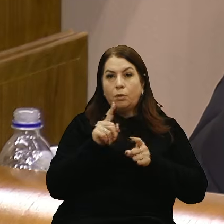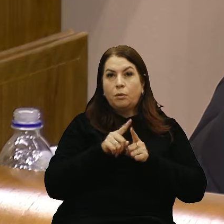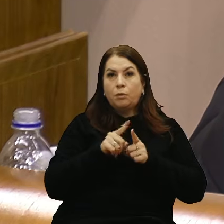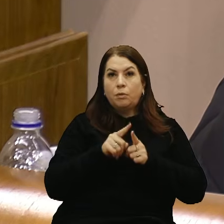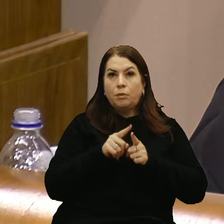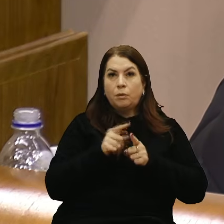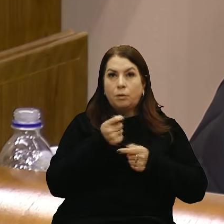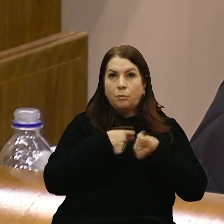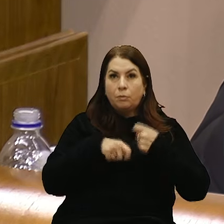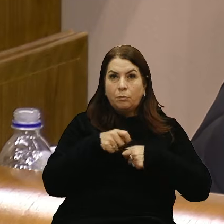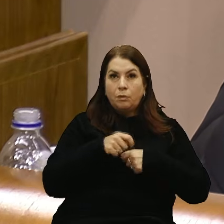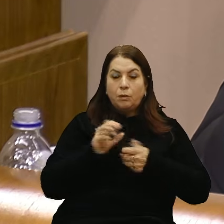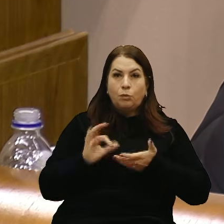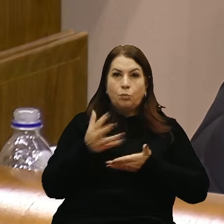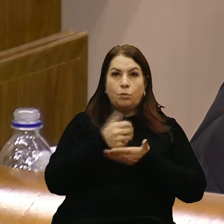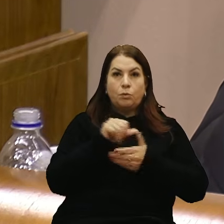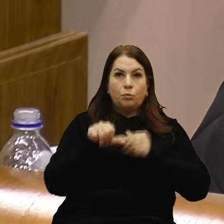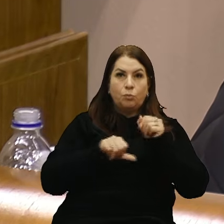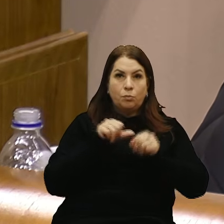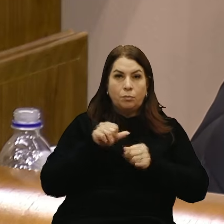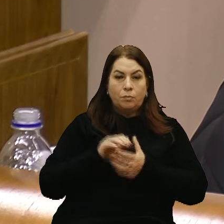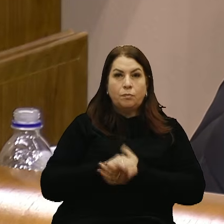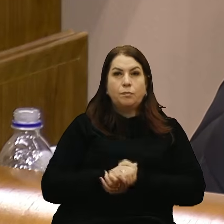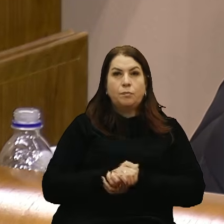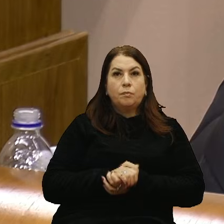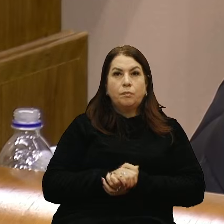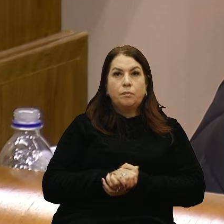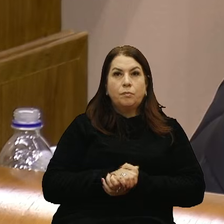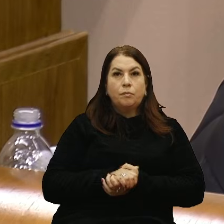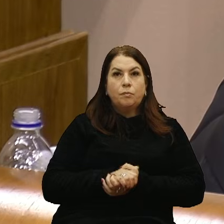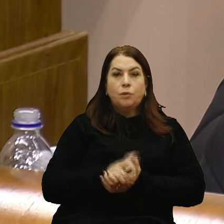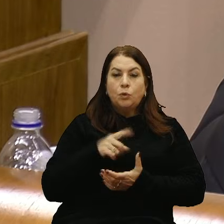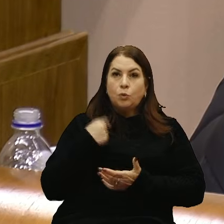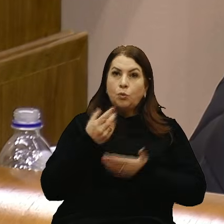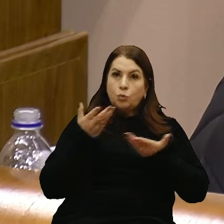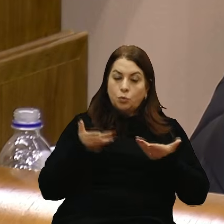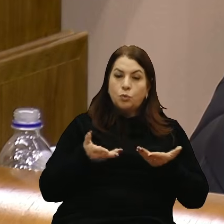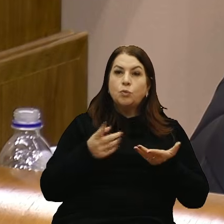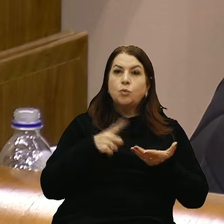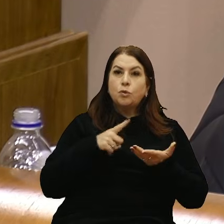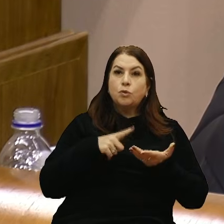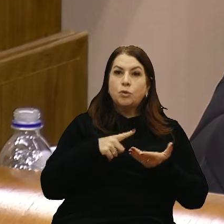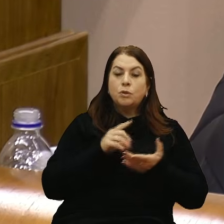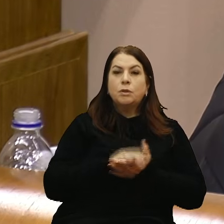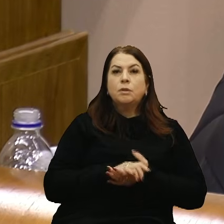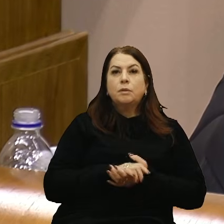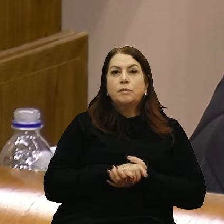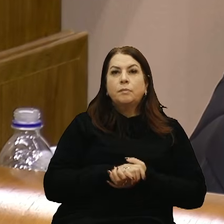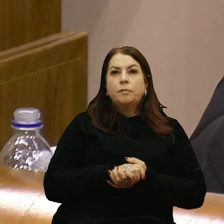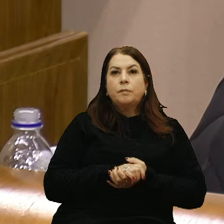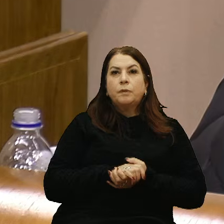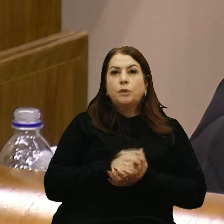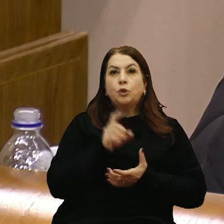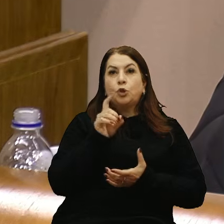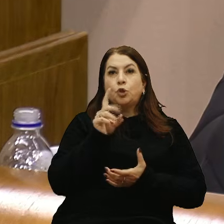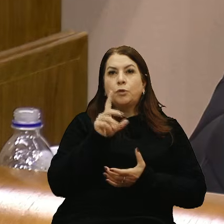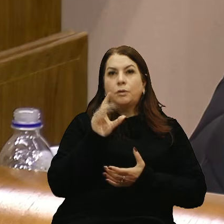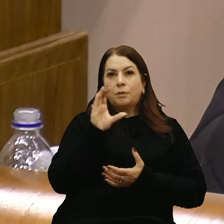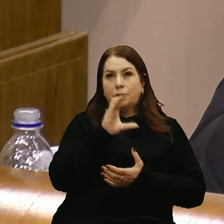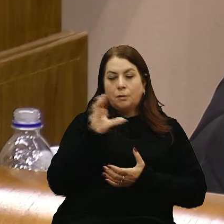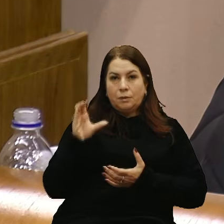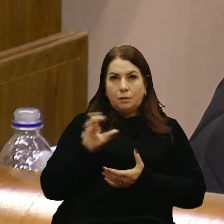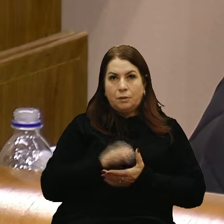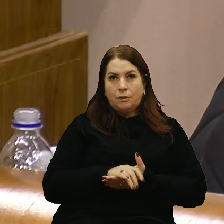a administração da Codeca mudou. Nós hoje estamos com 12